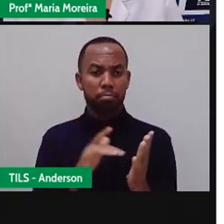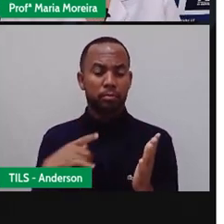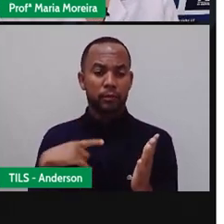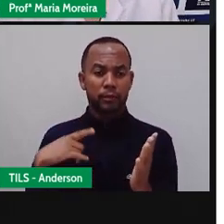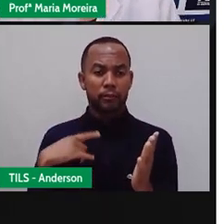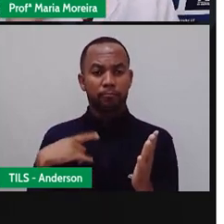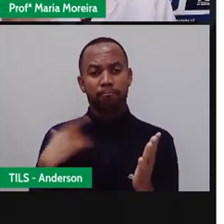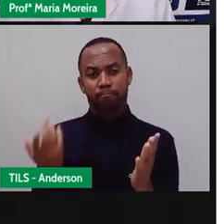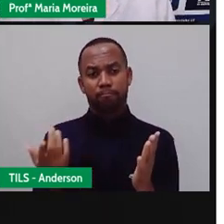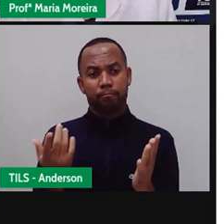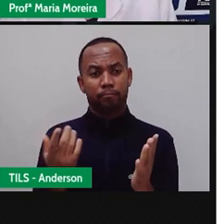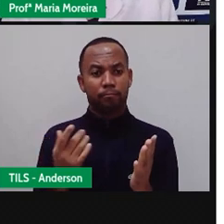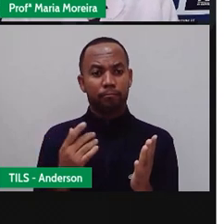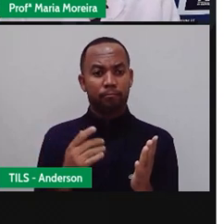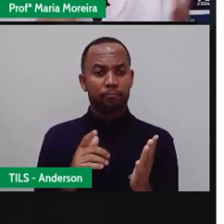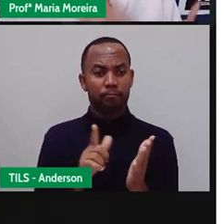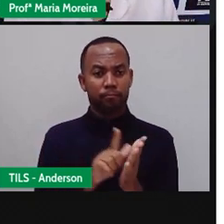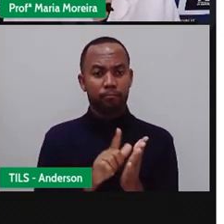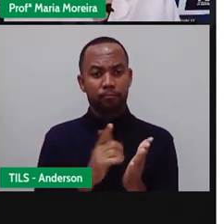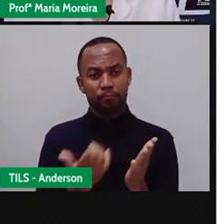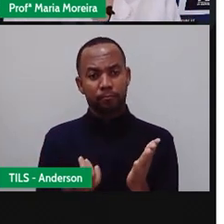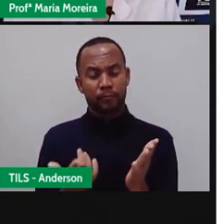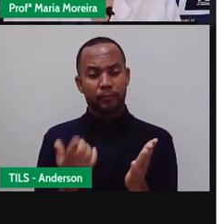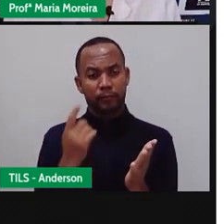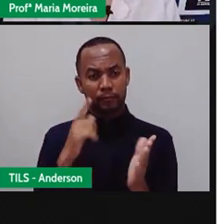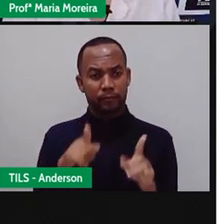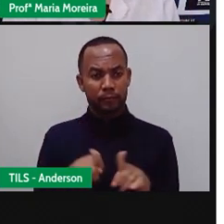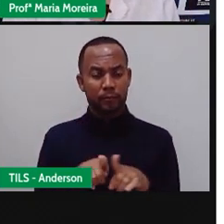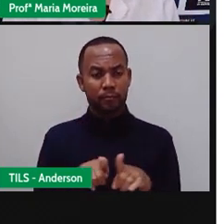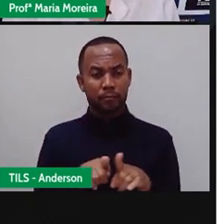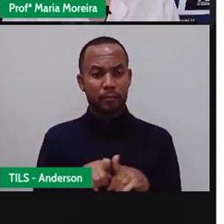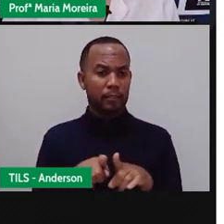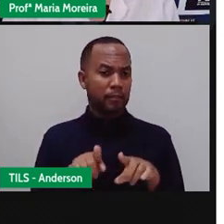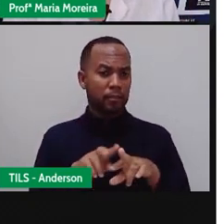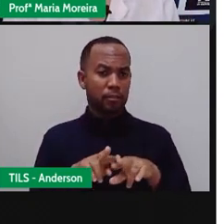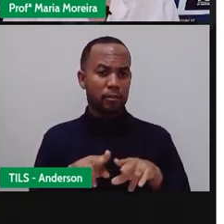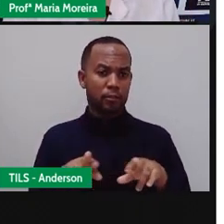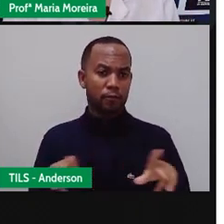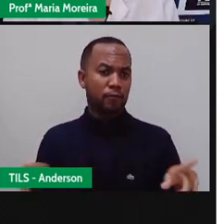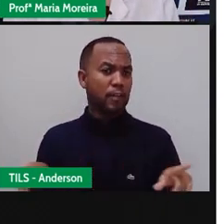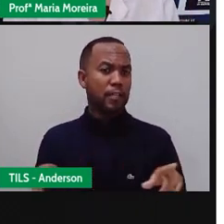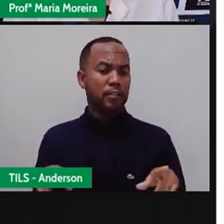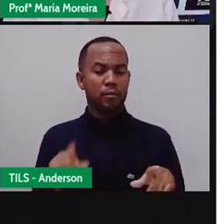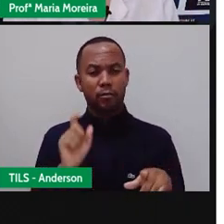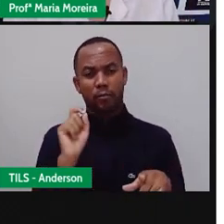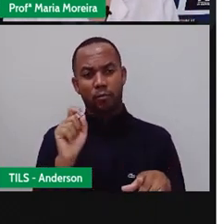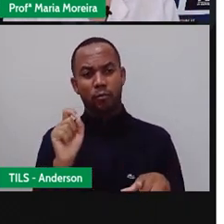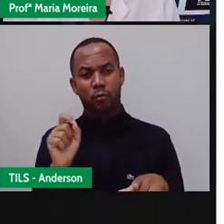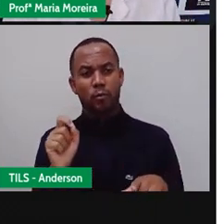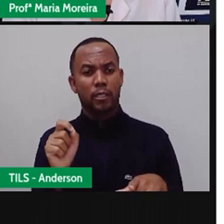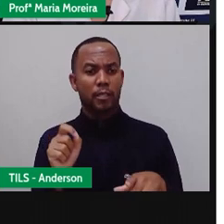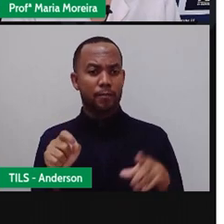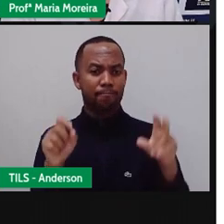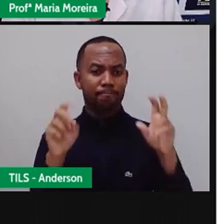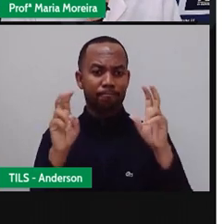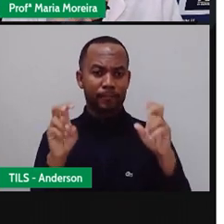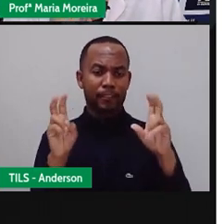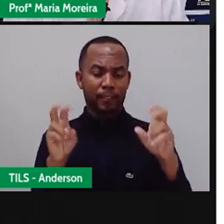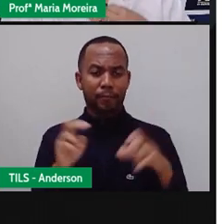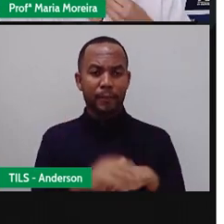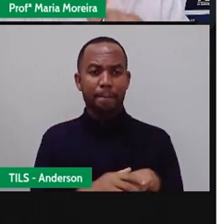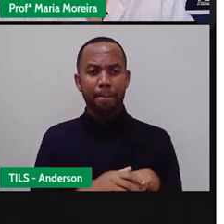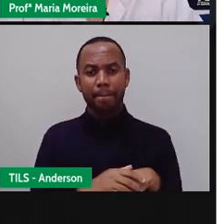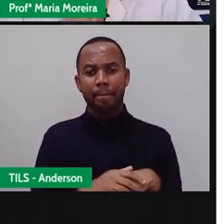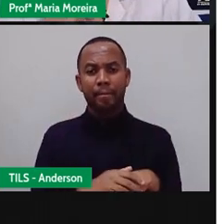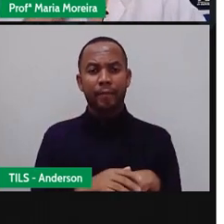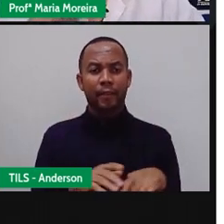isso o celular revistas periódicos que que são periódicos linda gente já estudou sobre isso aqui são